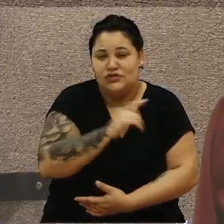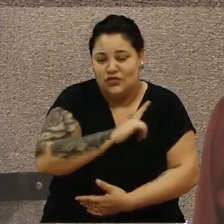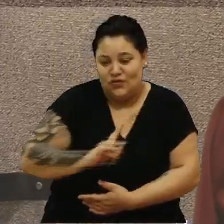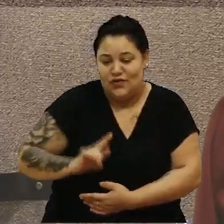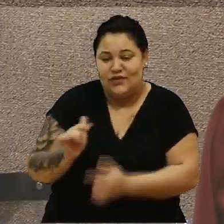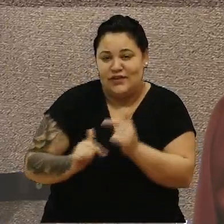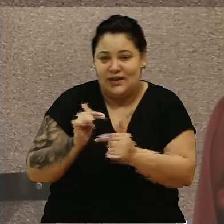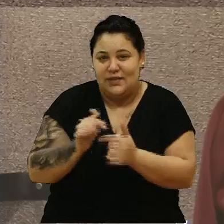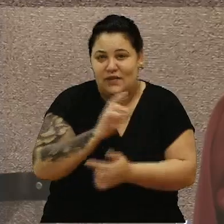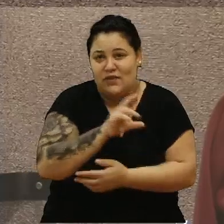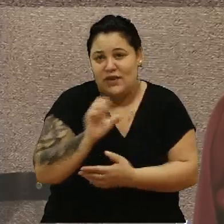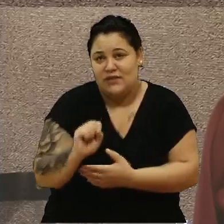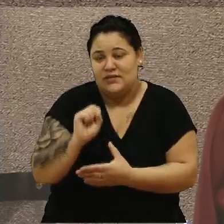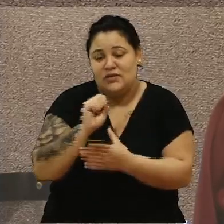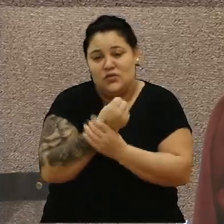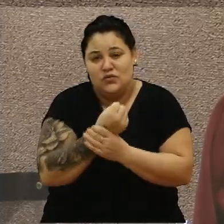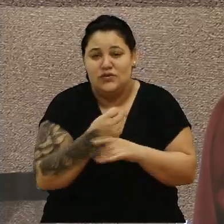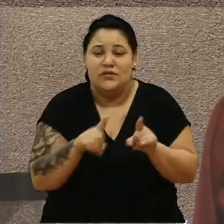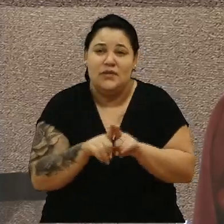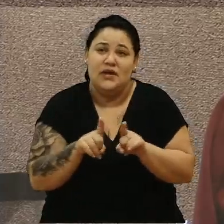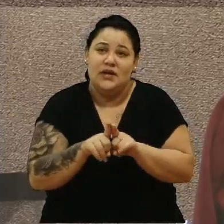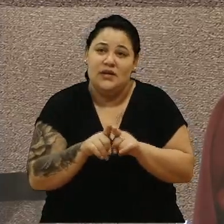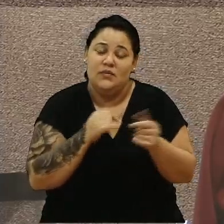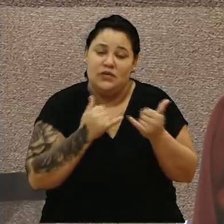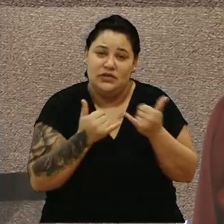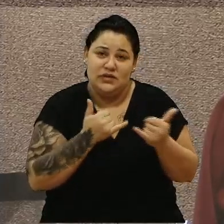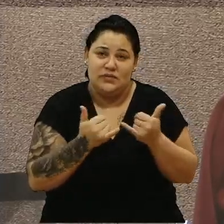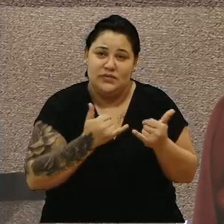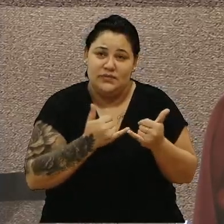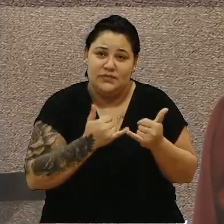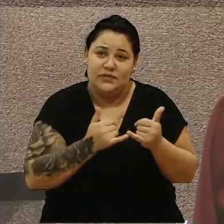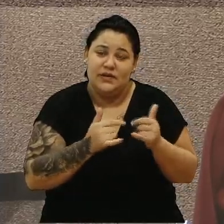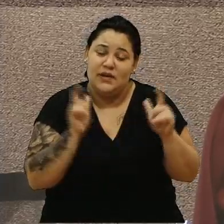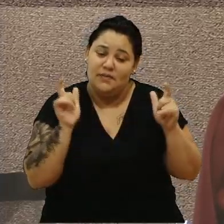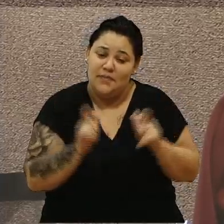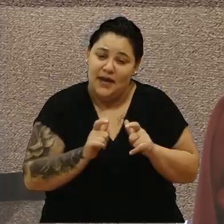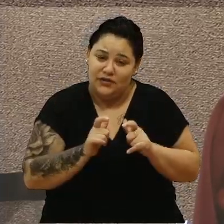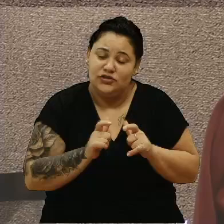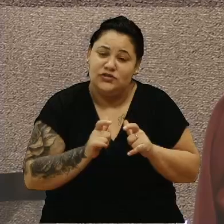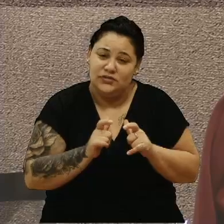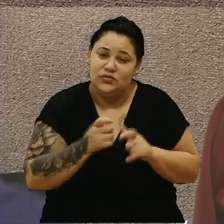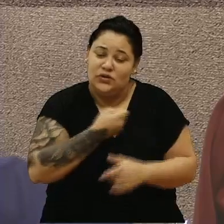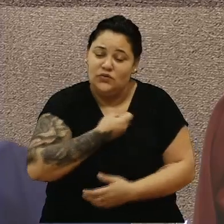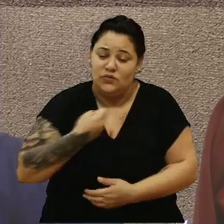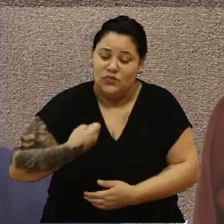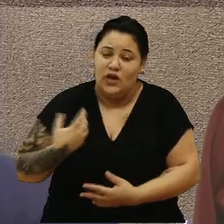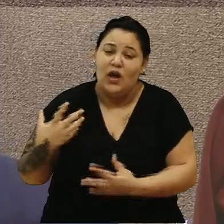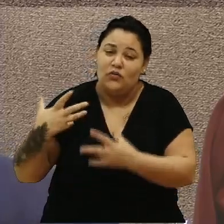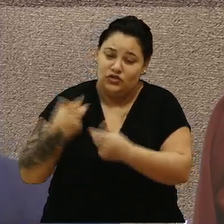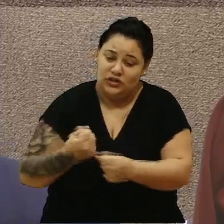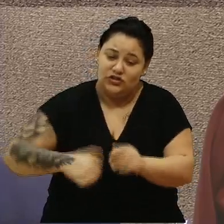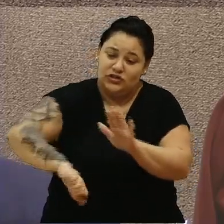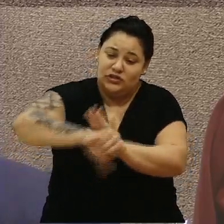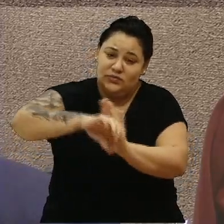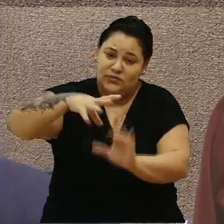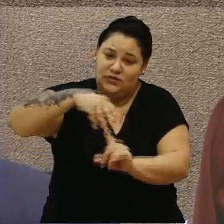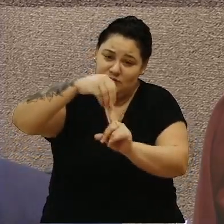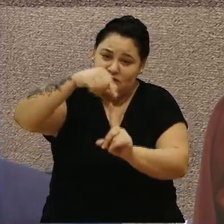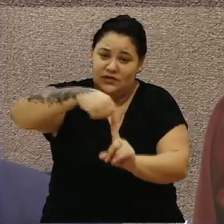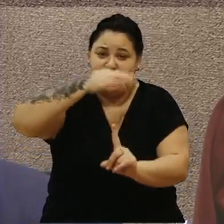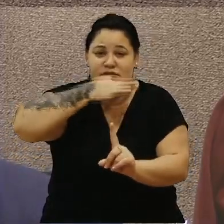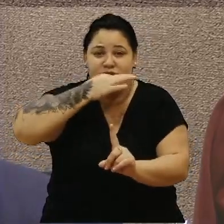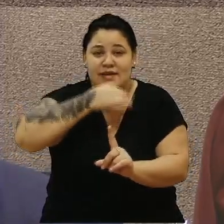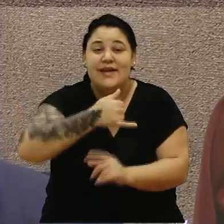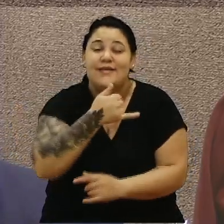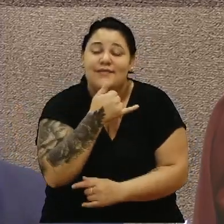RS Seguro, por exemplo, que tem baixado praticamente todos os indicadores criminais, inclusive aqui em Caxias do Sul, né? Infelizmente,